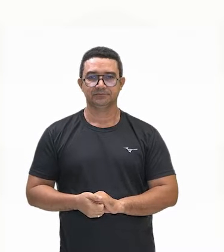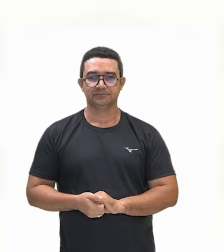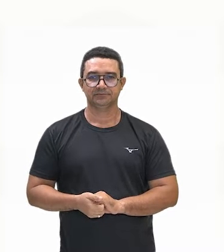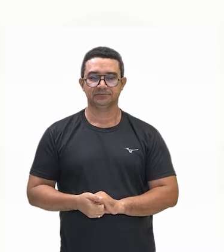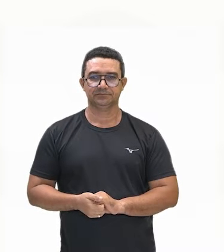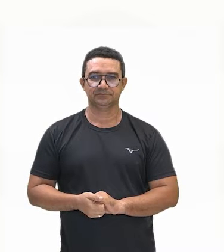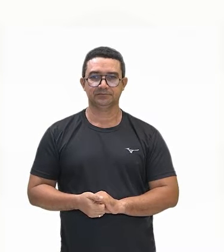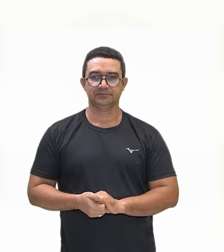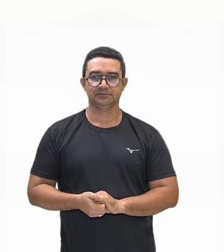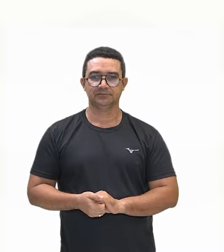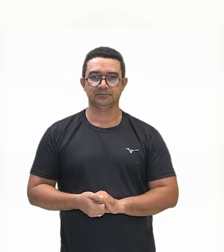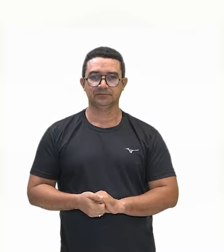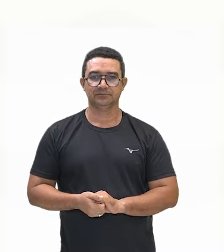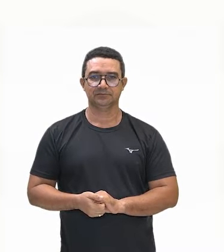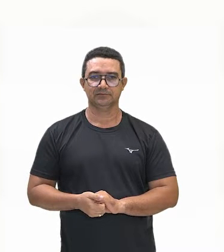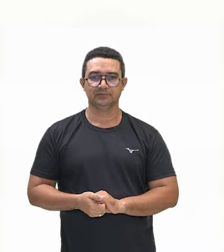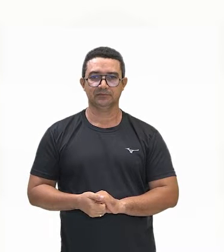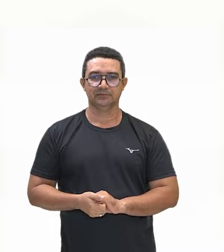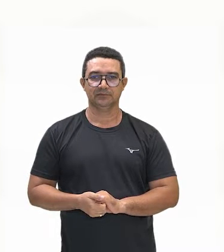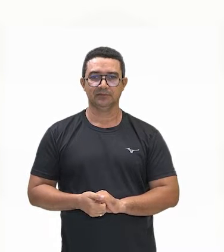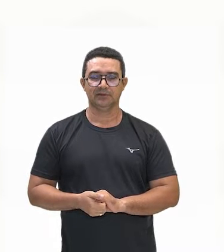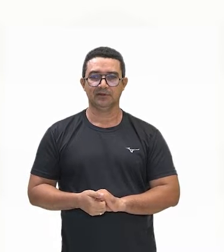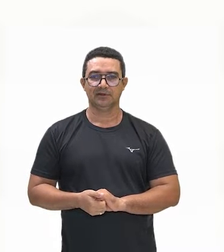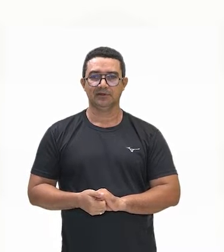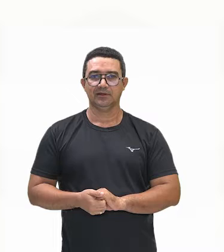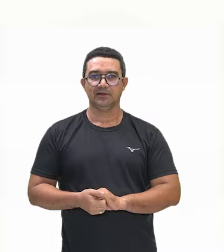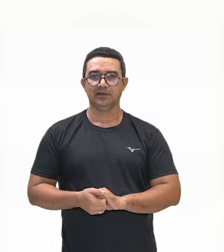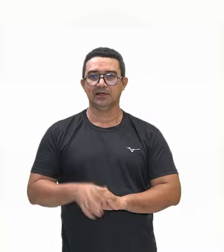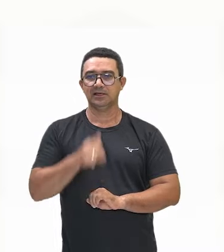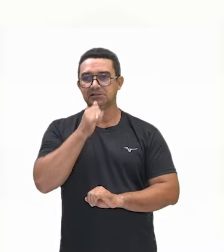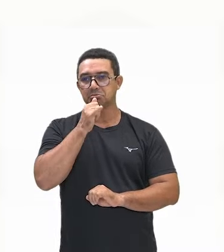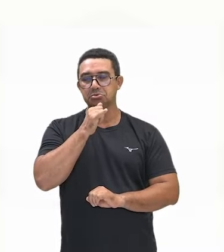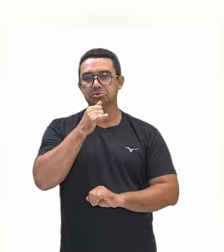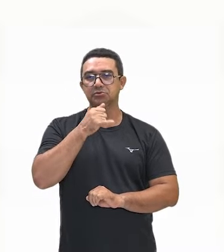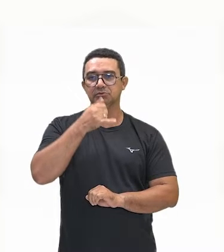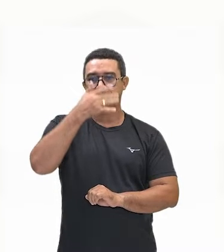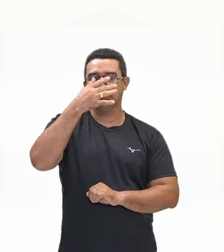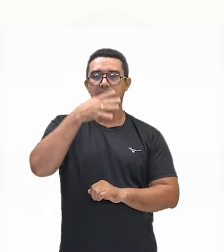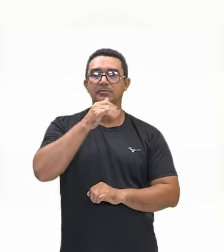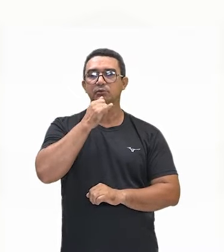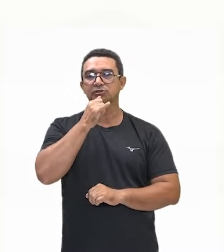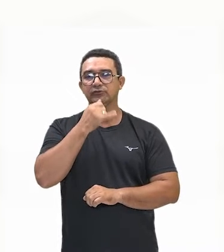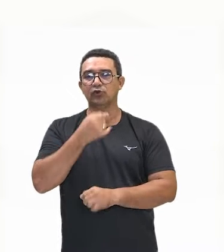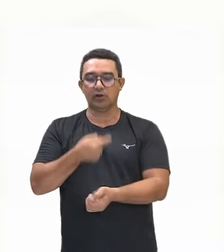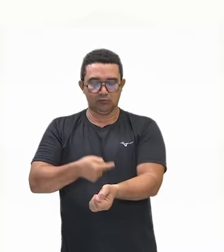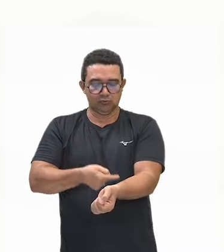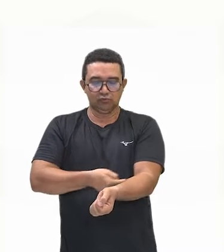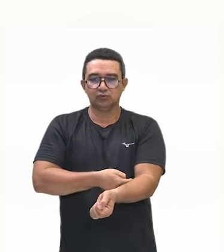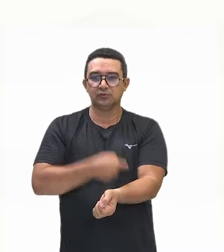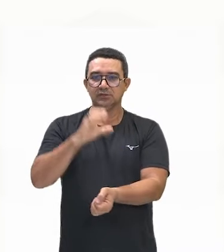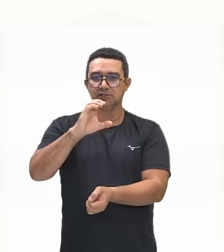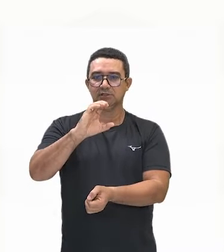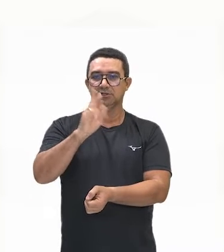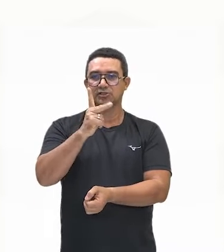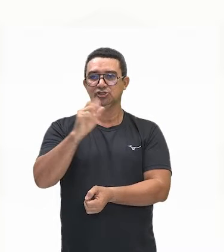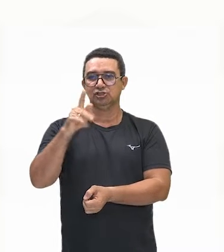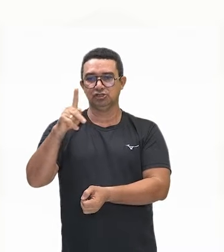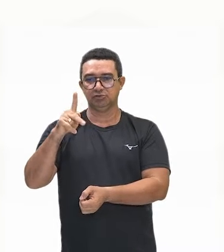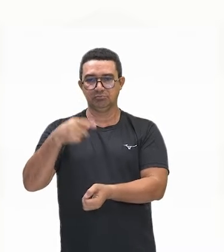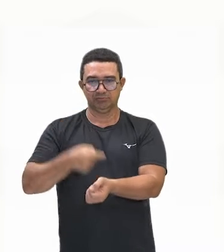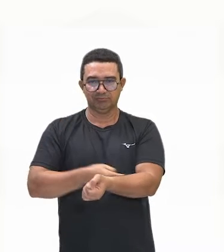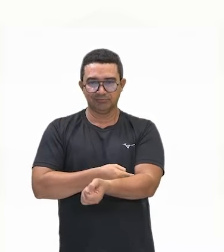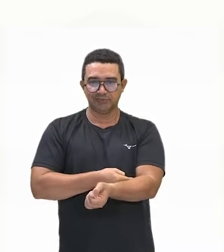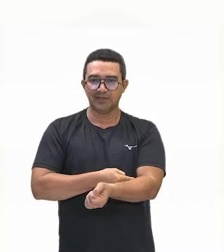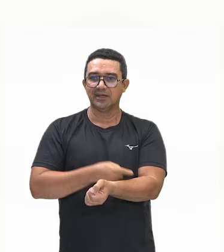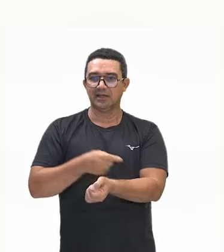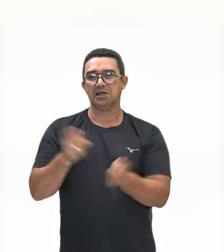As pessoas falavam que era injetado um chip e tal, e poderia traçar o caminho, onde essa pessoa ia.